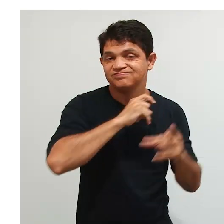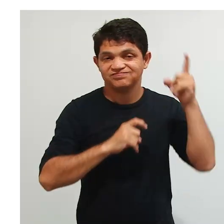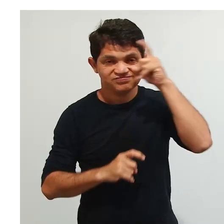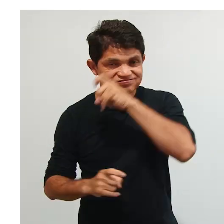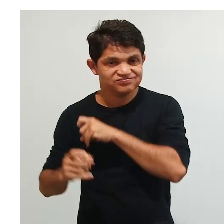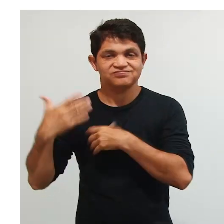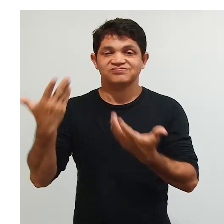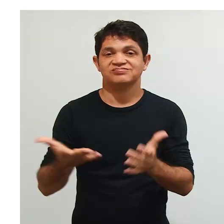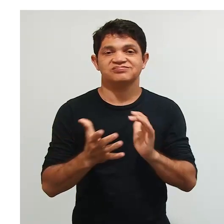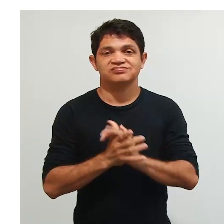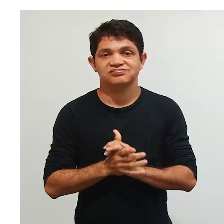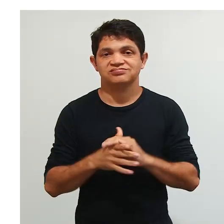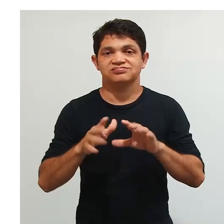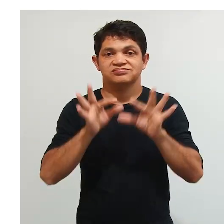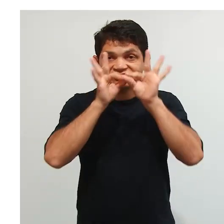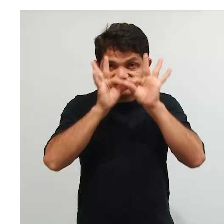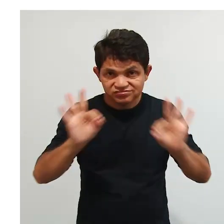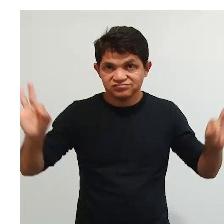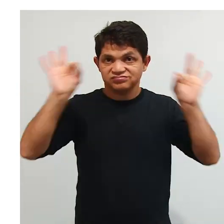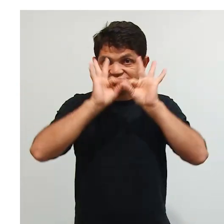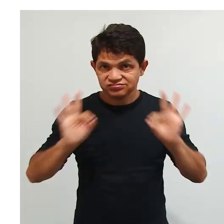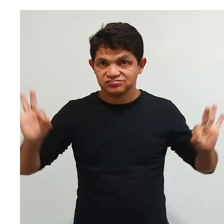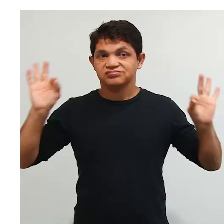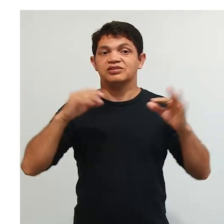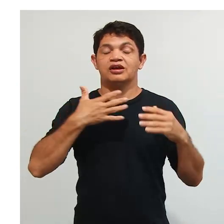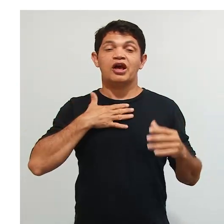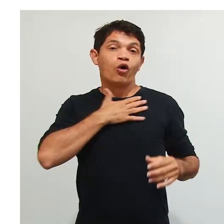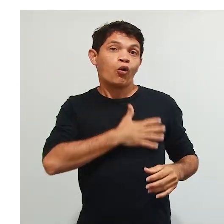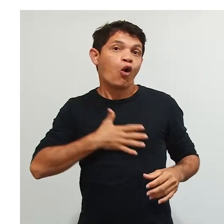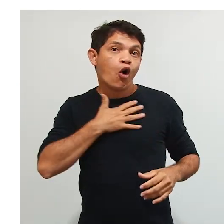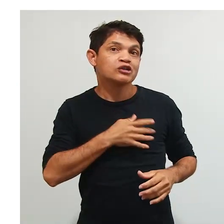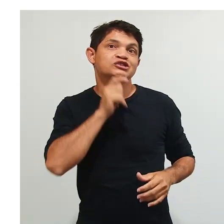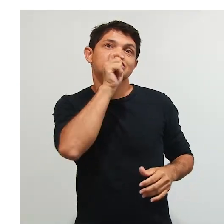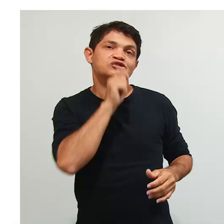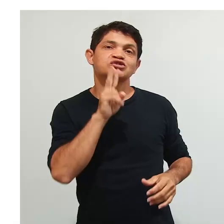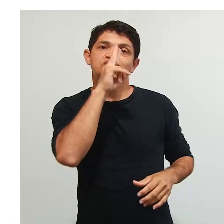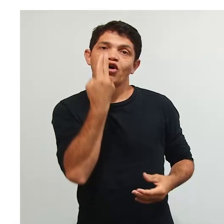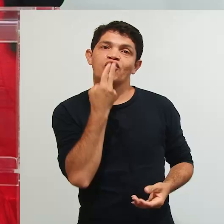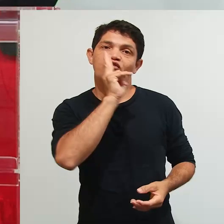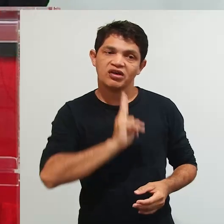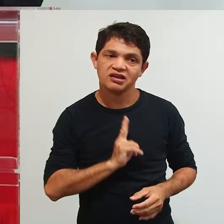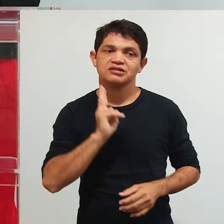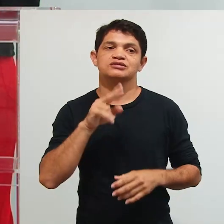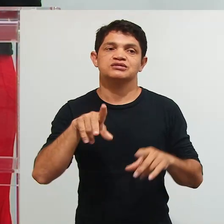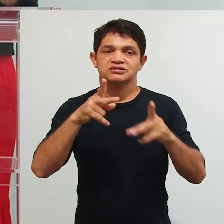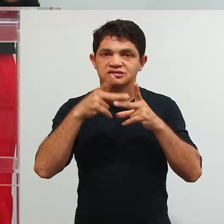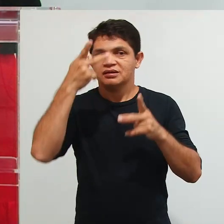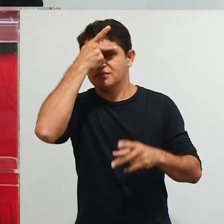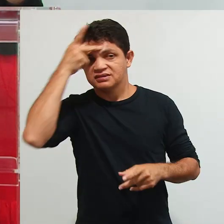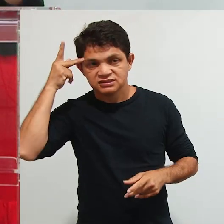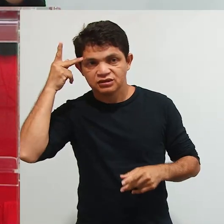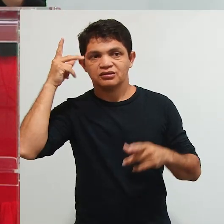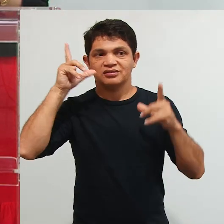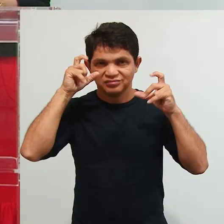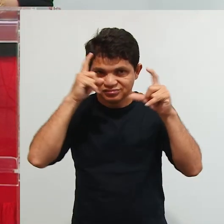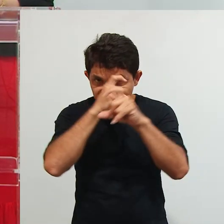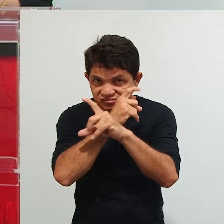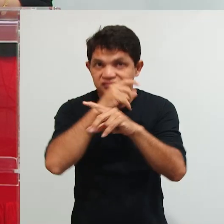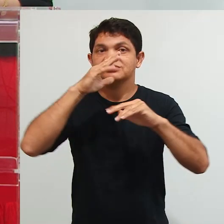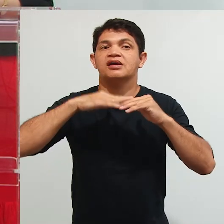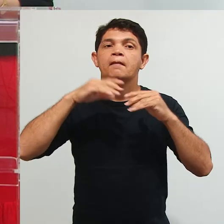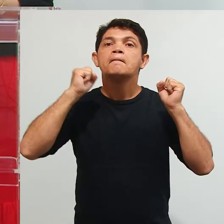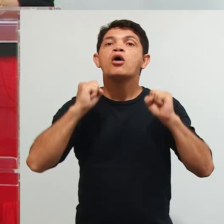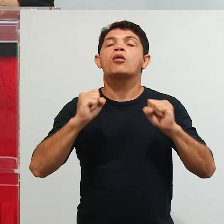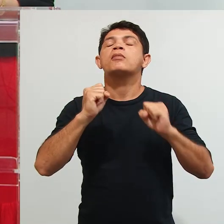a frase, o indivíduo vai ler, né, eu gosto de sorvete. um dislexo, uma pessoa que tem esse